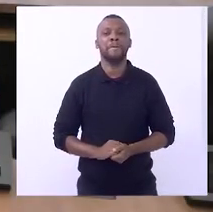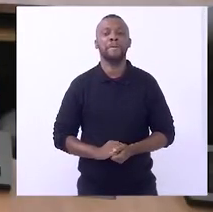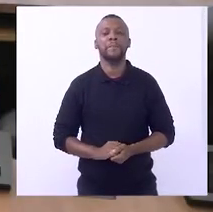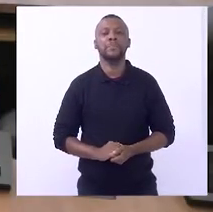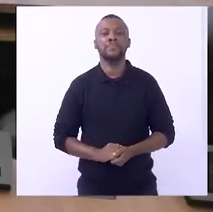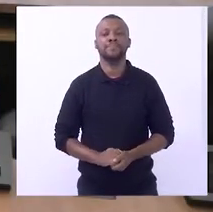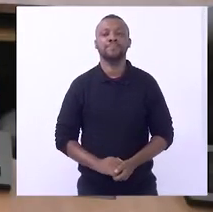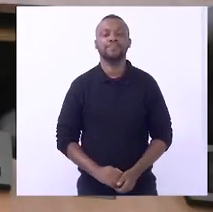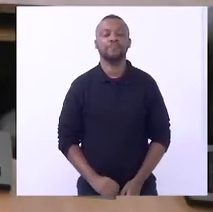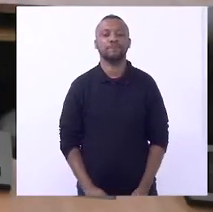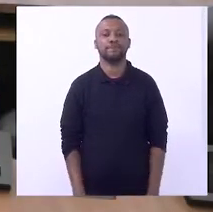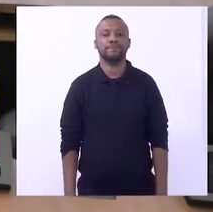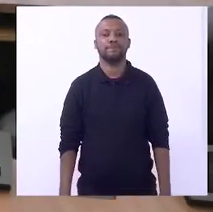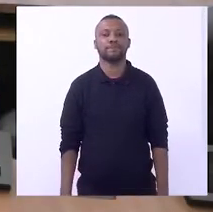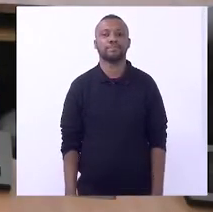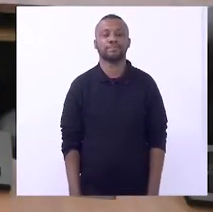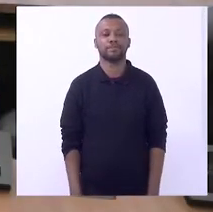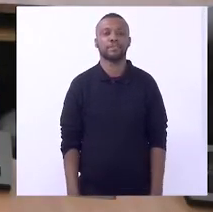Aperta lá.